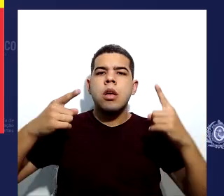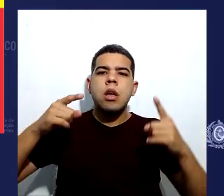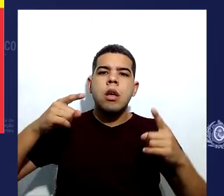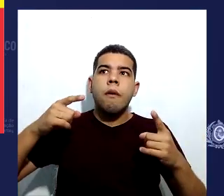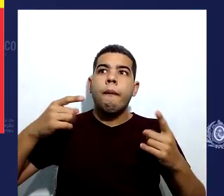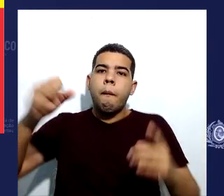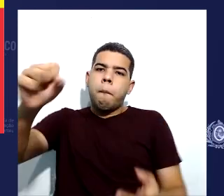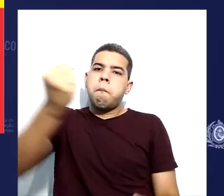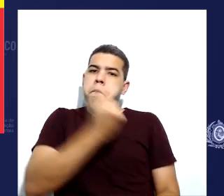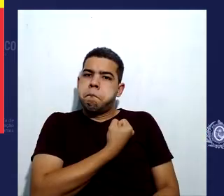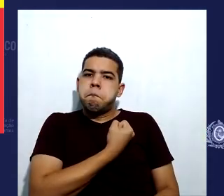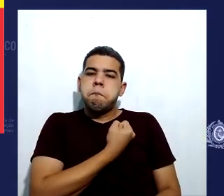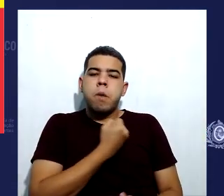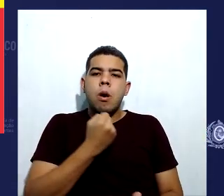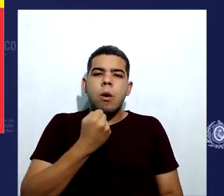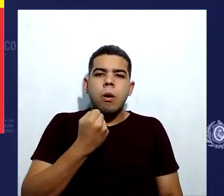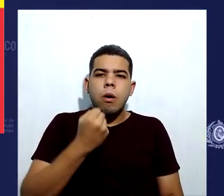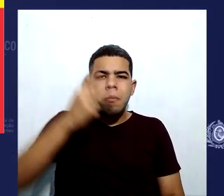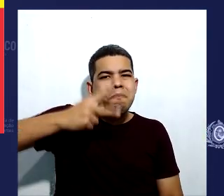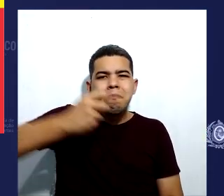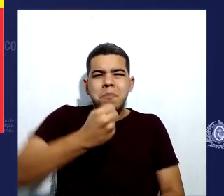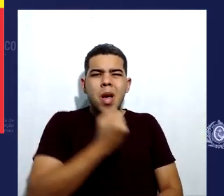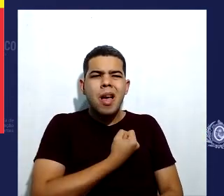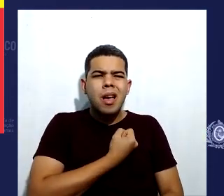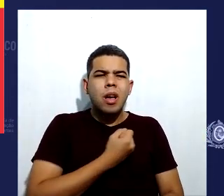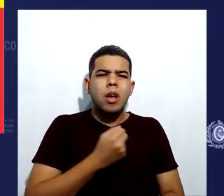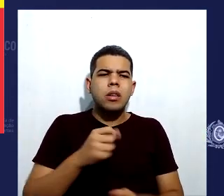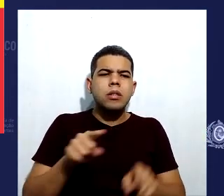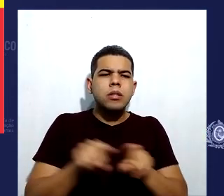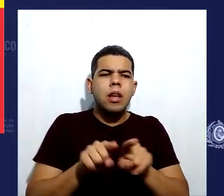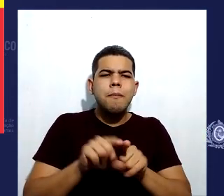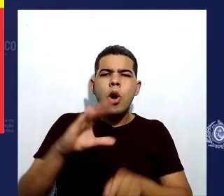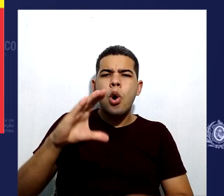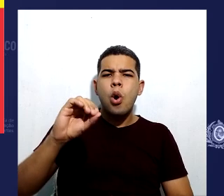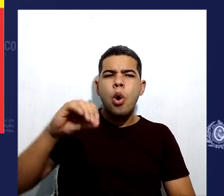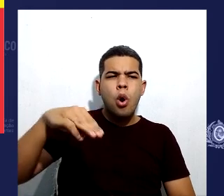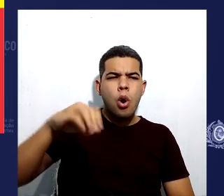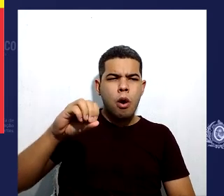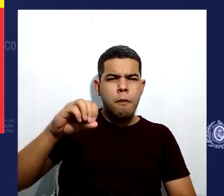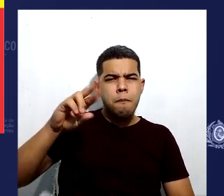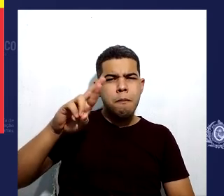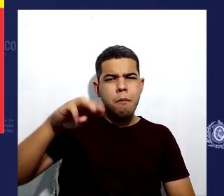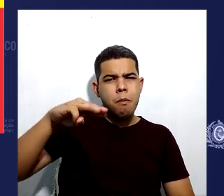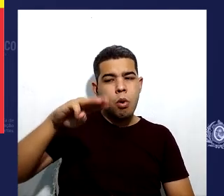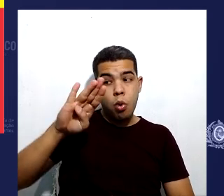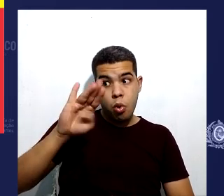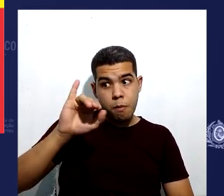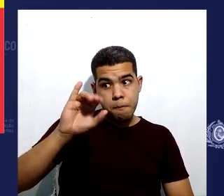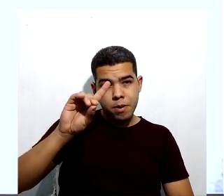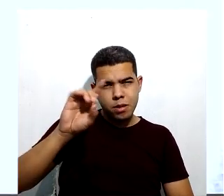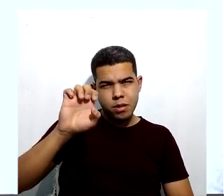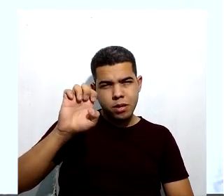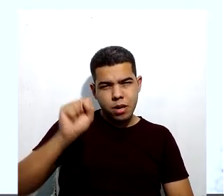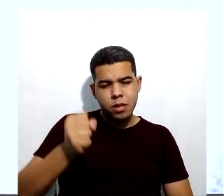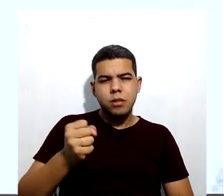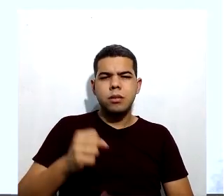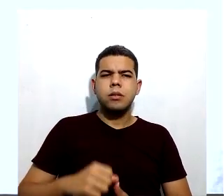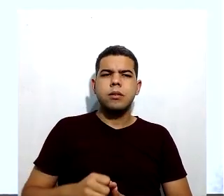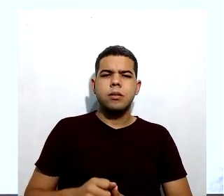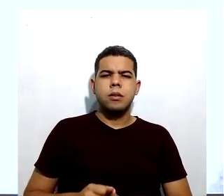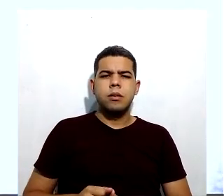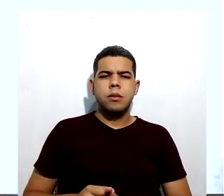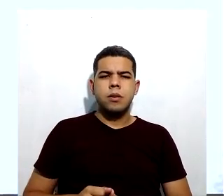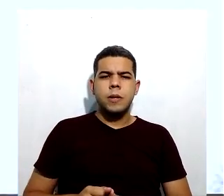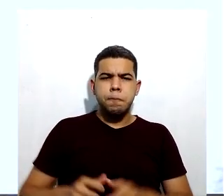de suicídio e, lógico, o que a gente chama de comorbidades. Bom, hoje eu